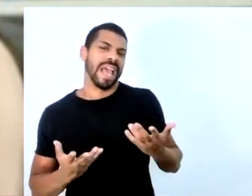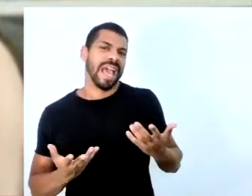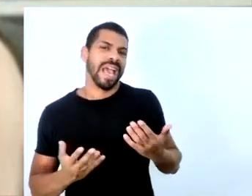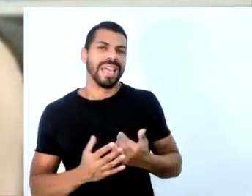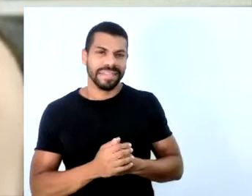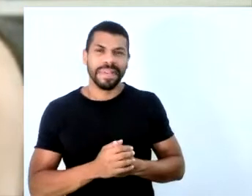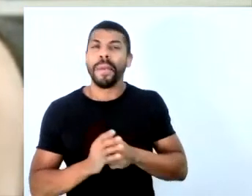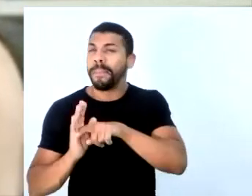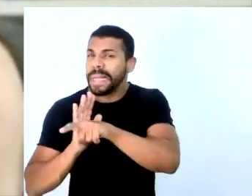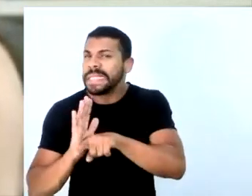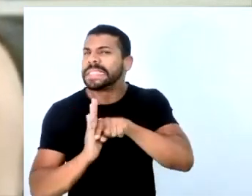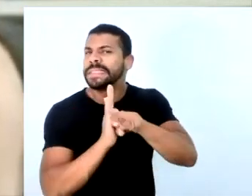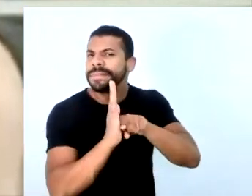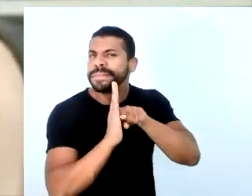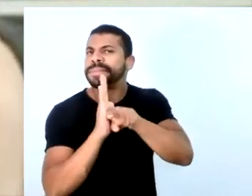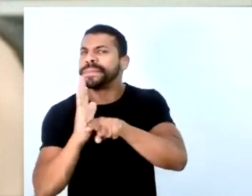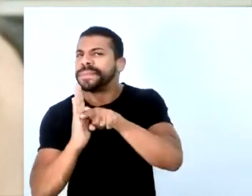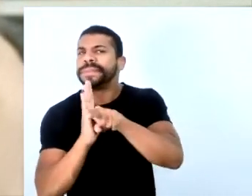assim,